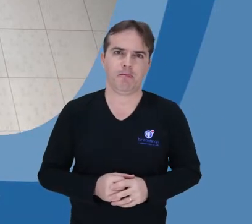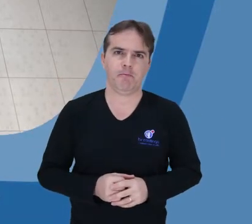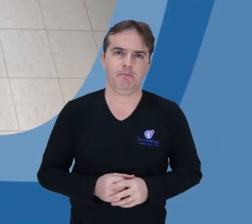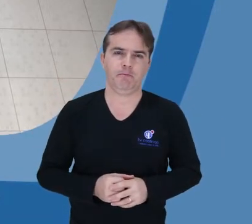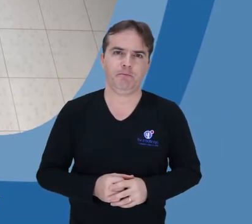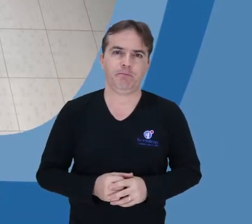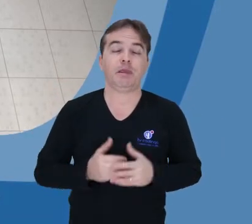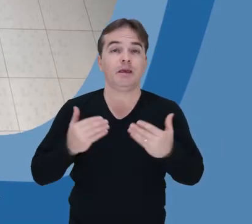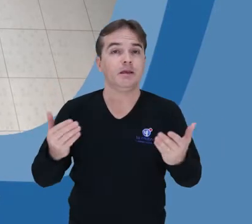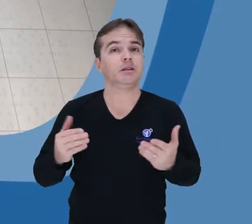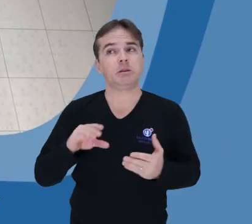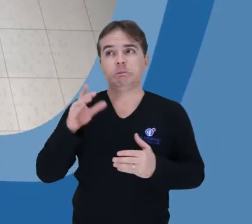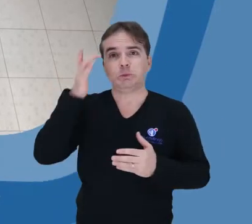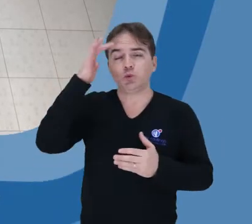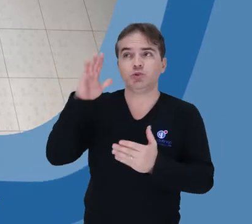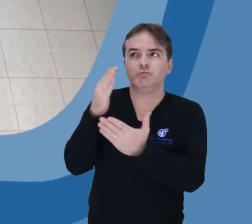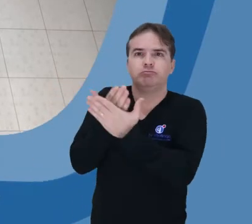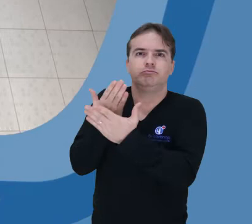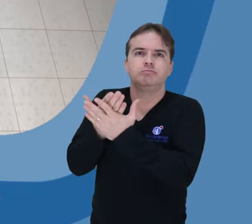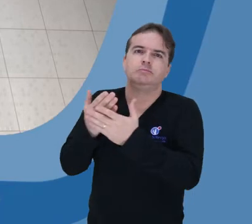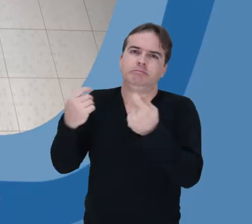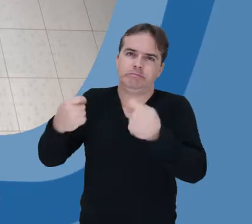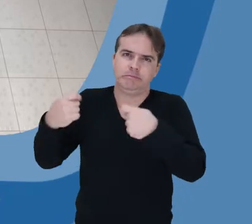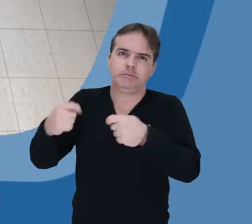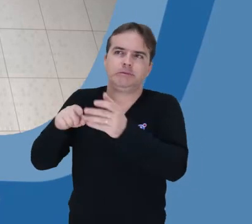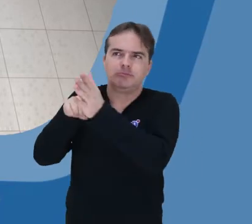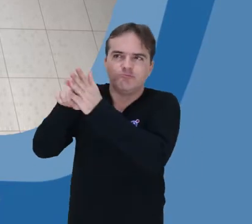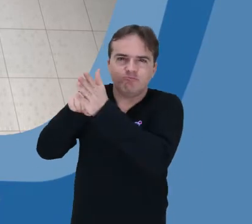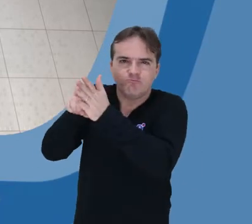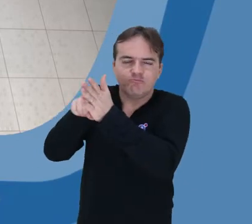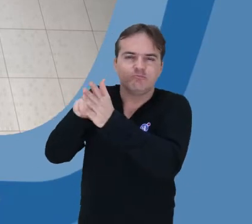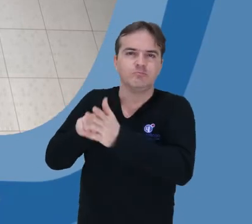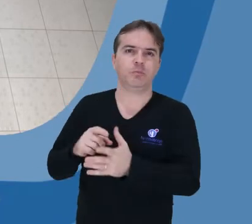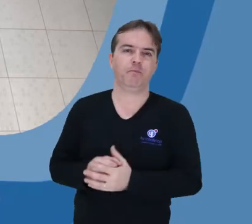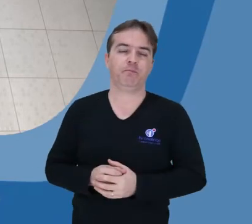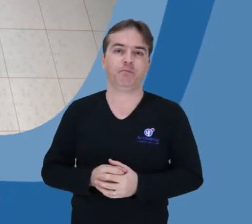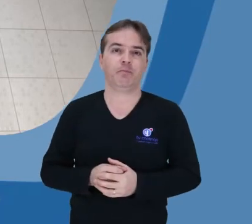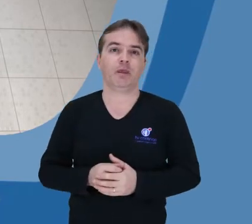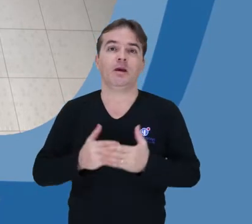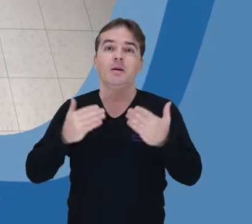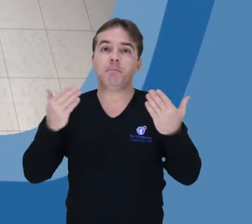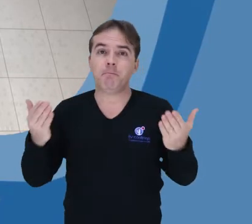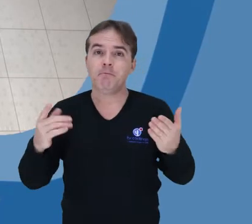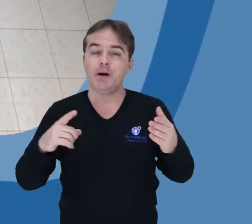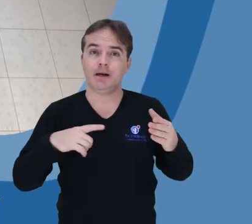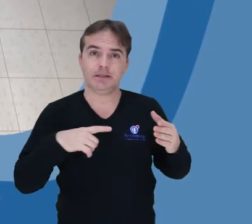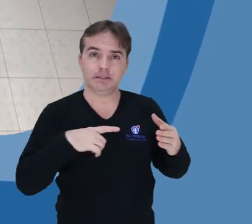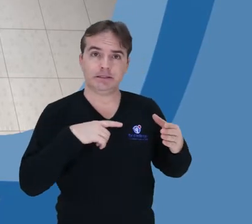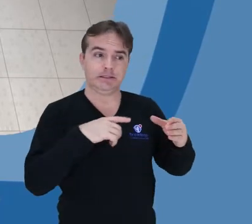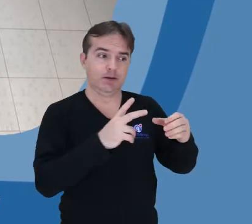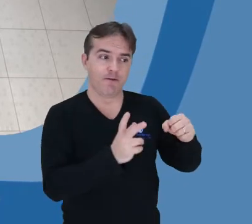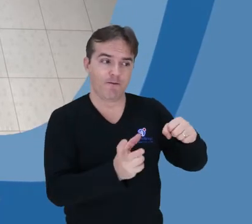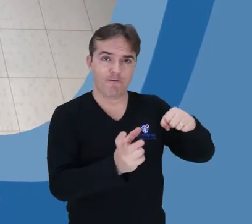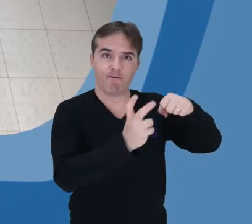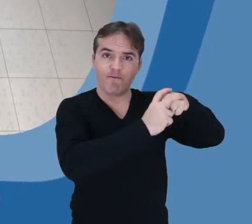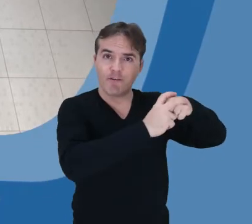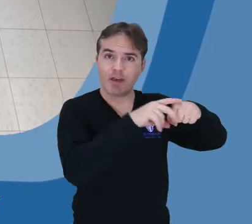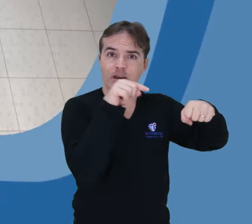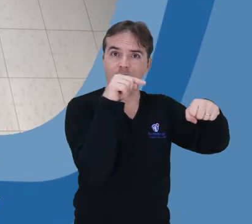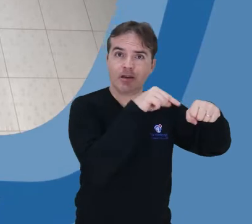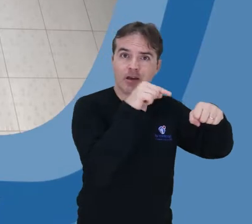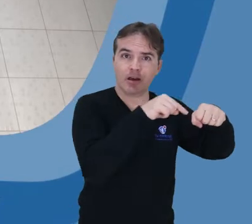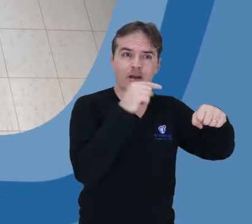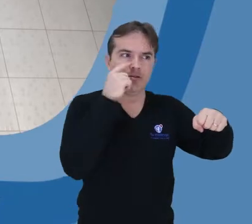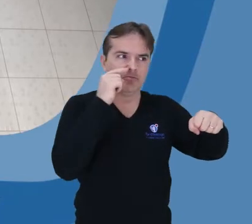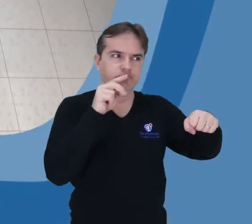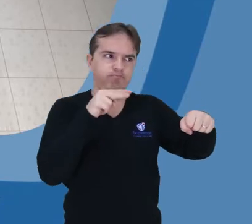associação com maior gravidade na doença, na apresentação da doença. Há um espectro de doença, que vão desde